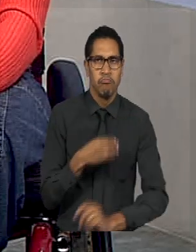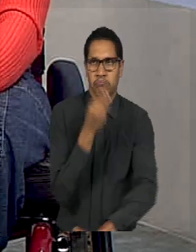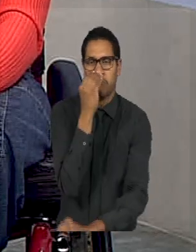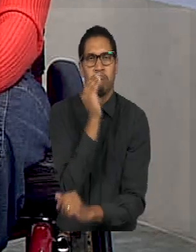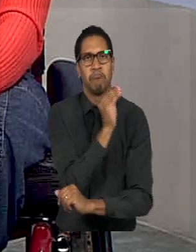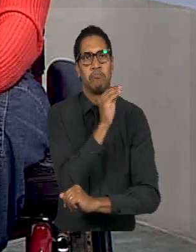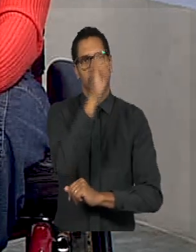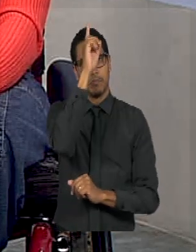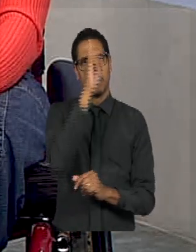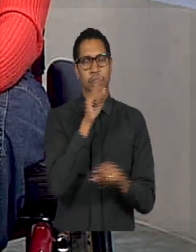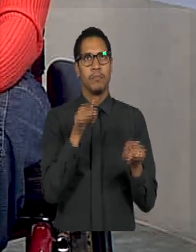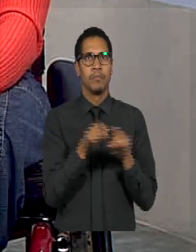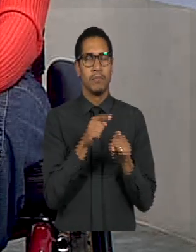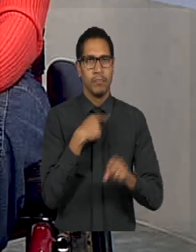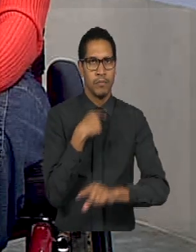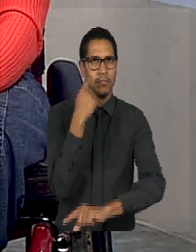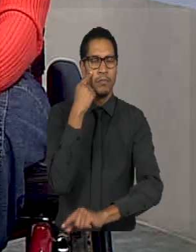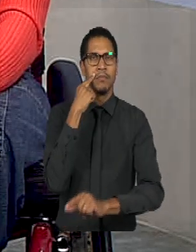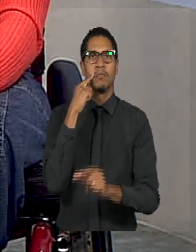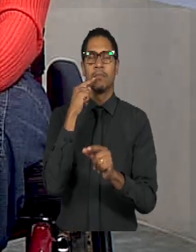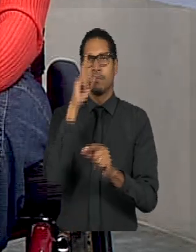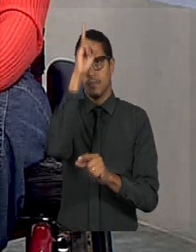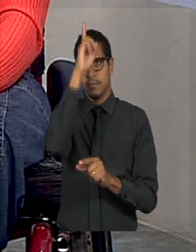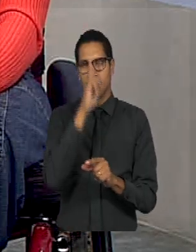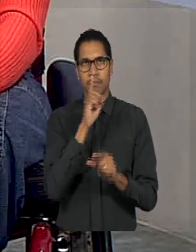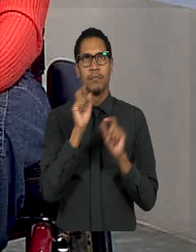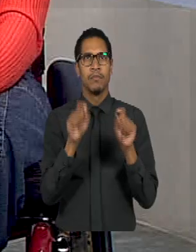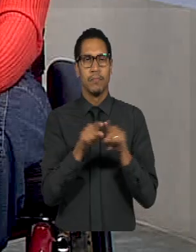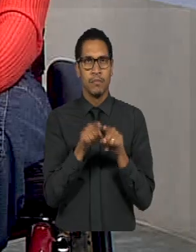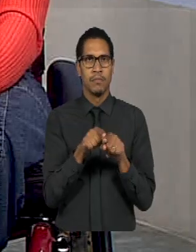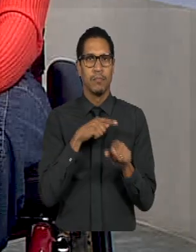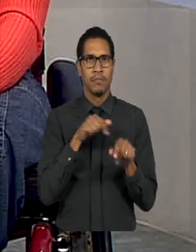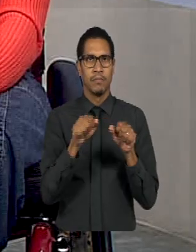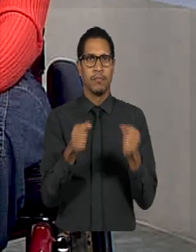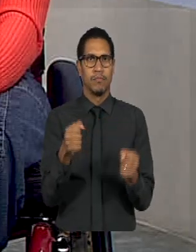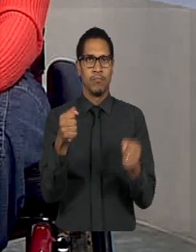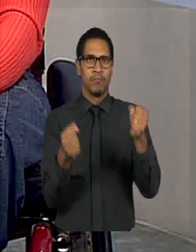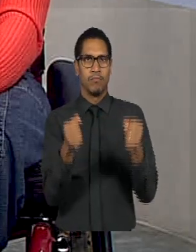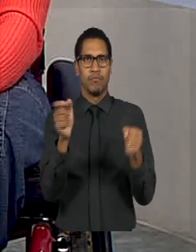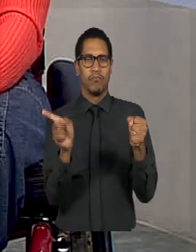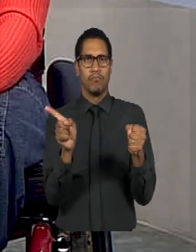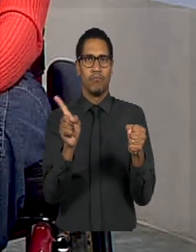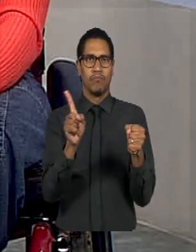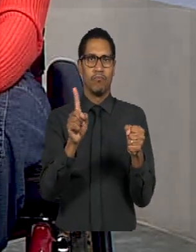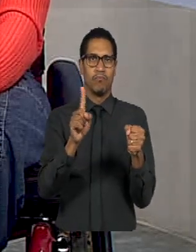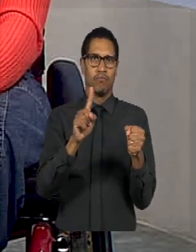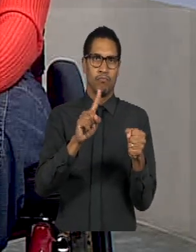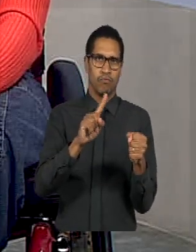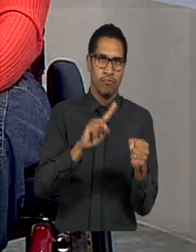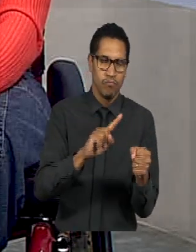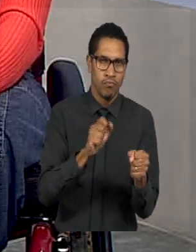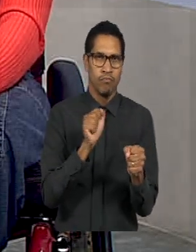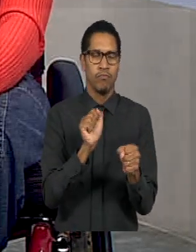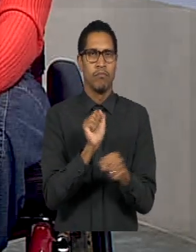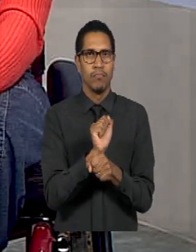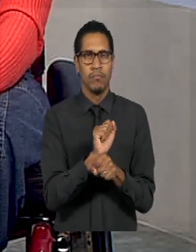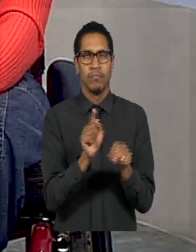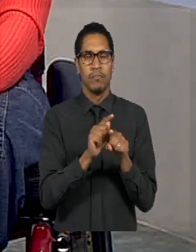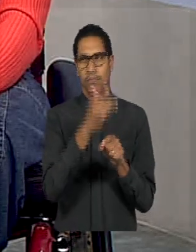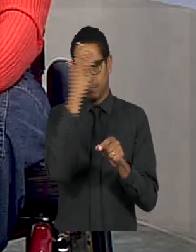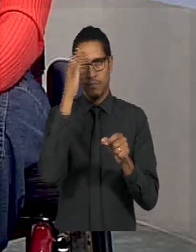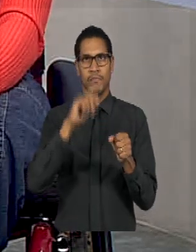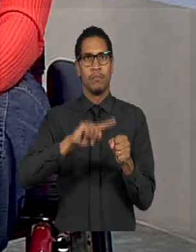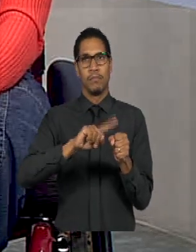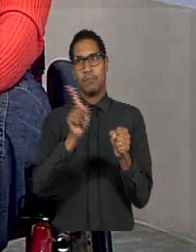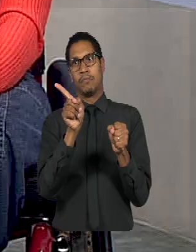Quando você pisca o amarelo, que é você diminuir a velocidade para parar, o pessoal aumenta a velocidade